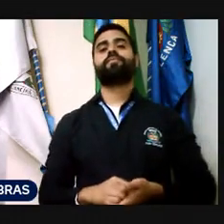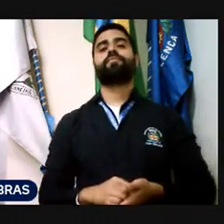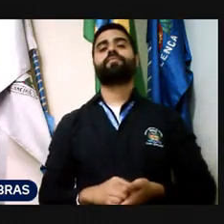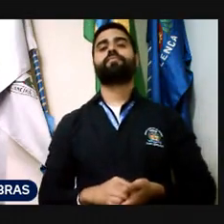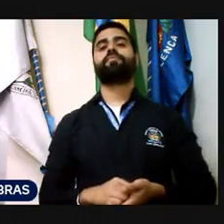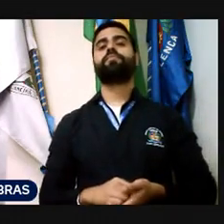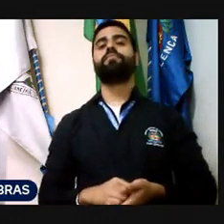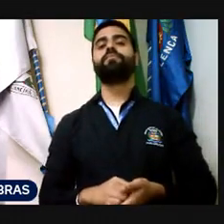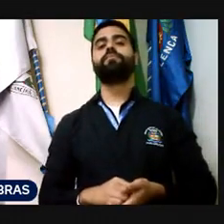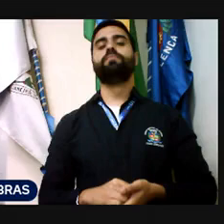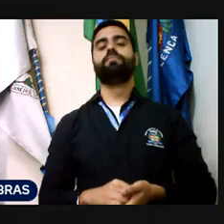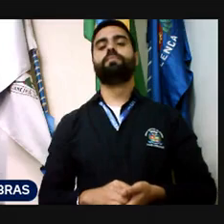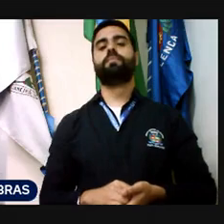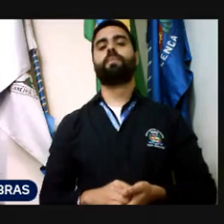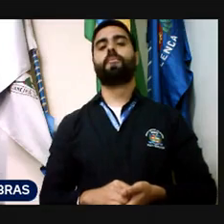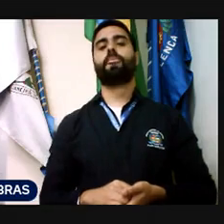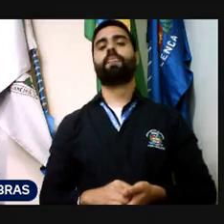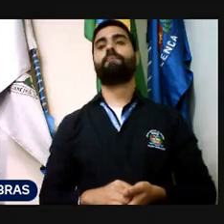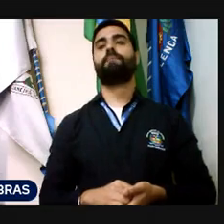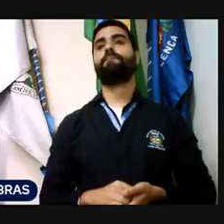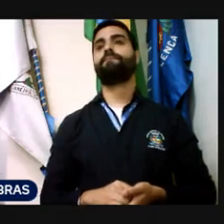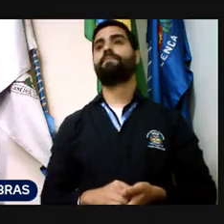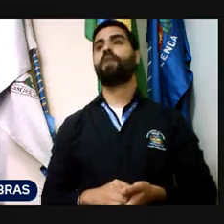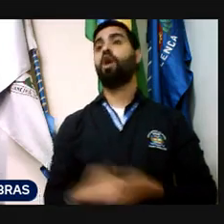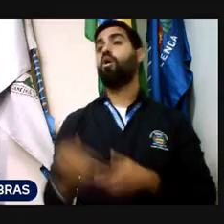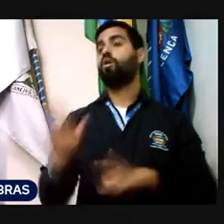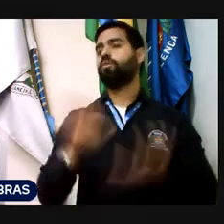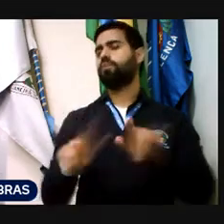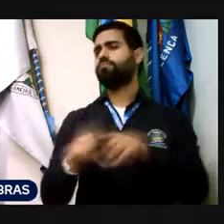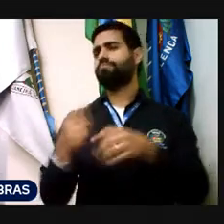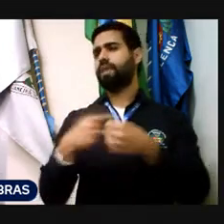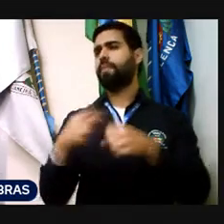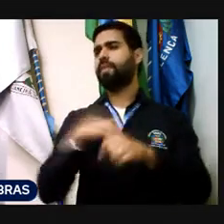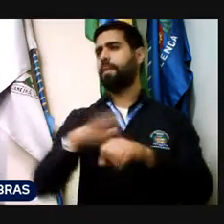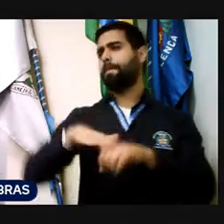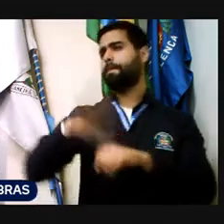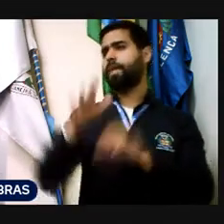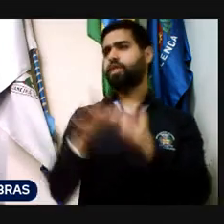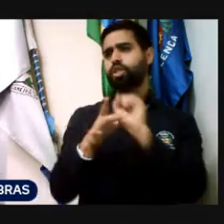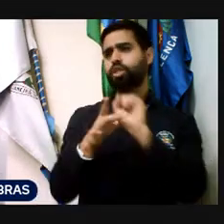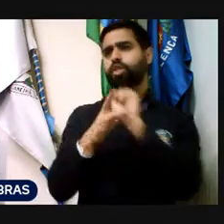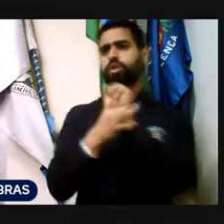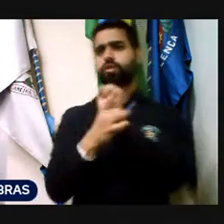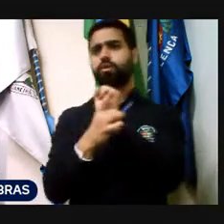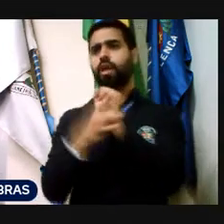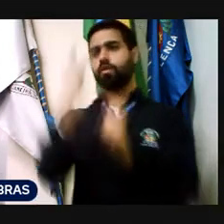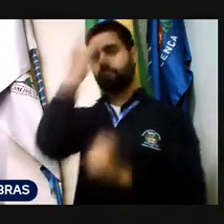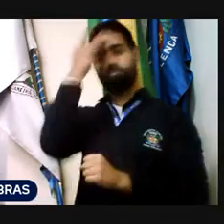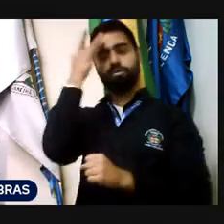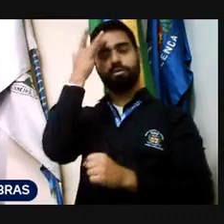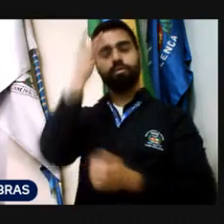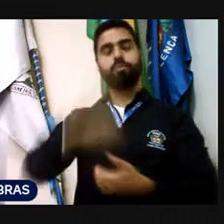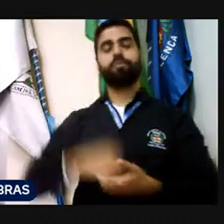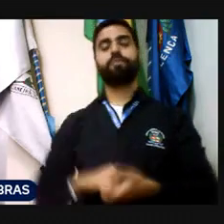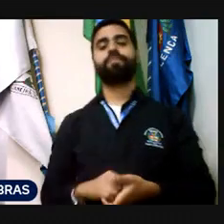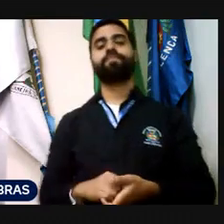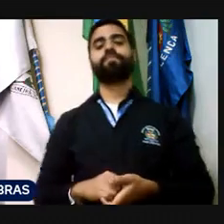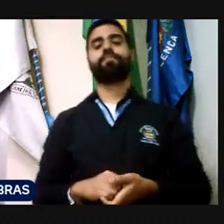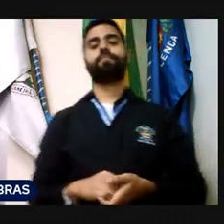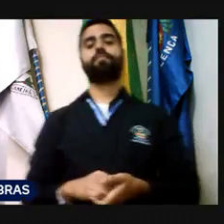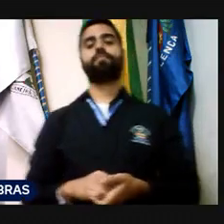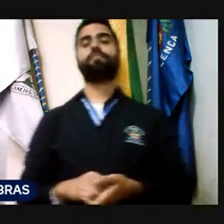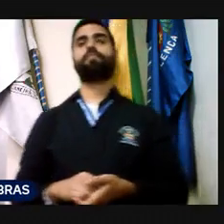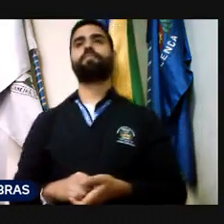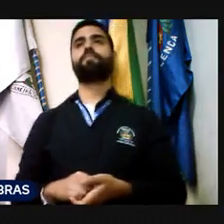seu apreço com o município, para que a gente traga mais segurança e mais conforto para os munícipes. Falar